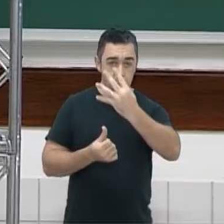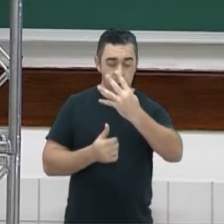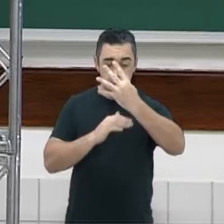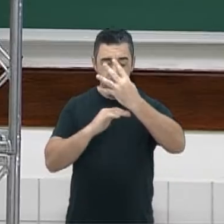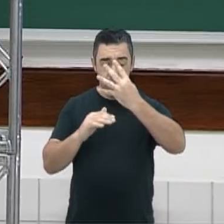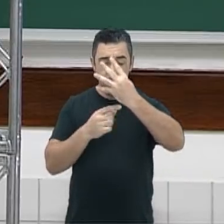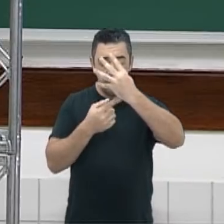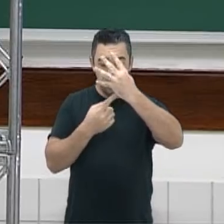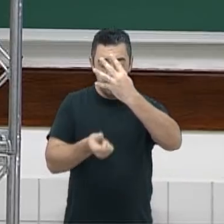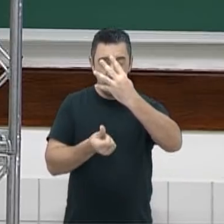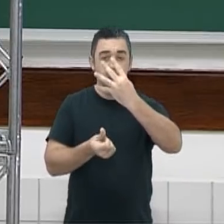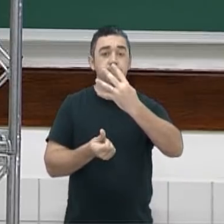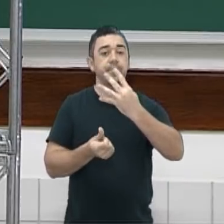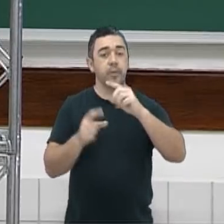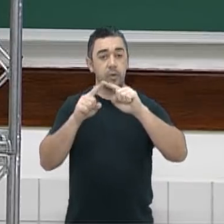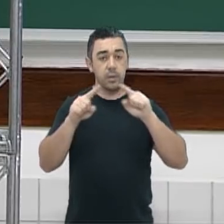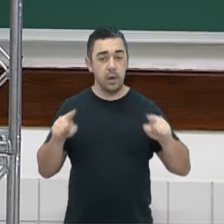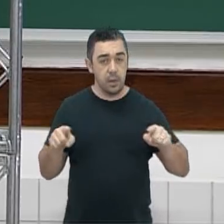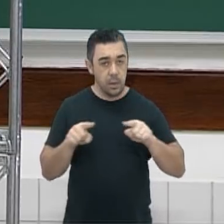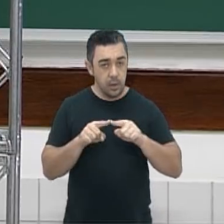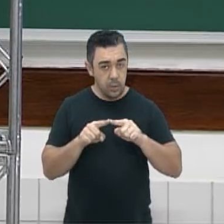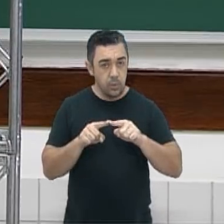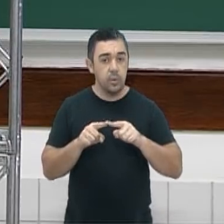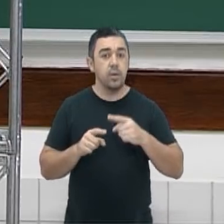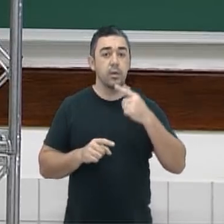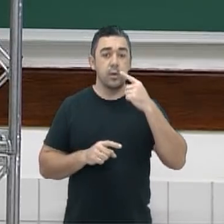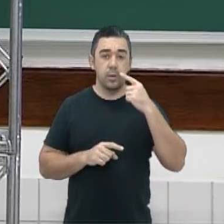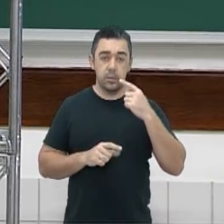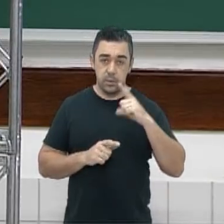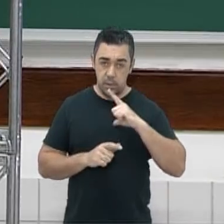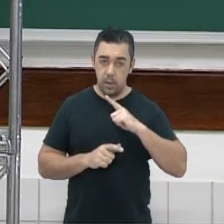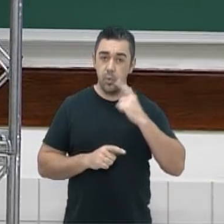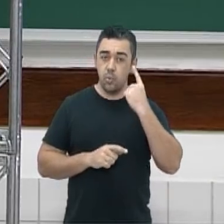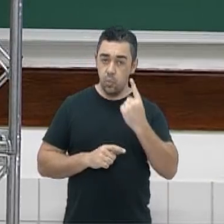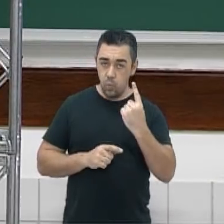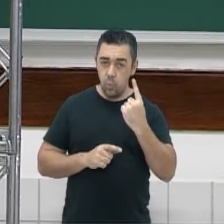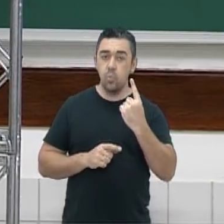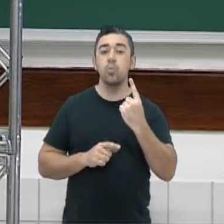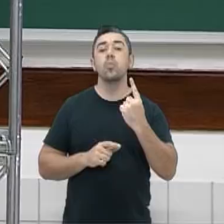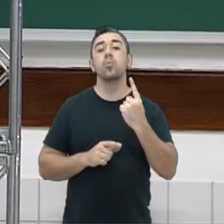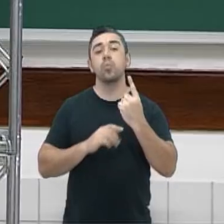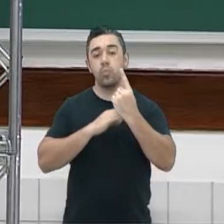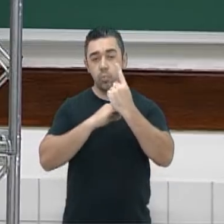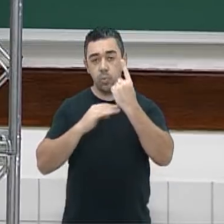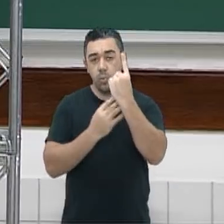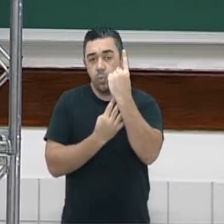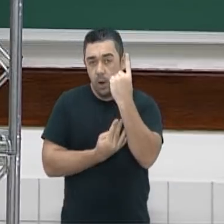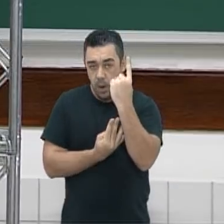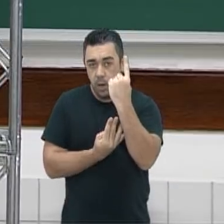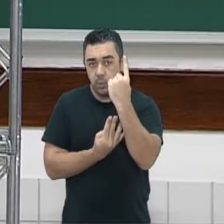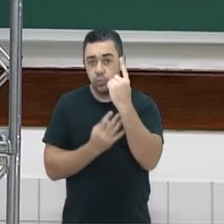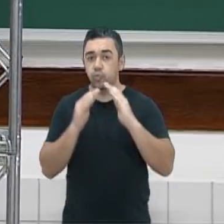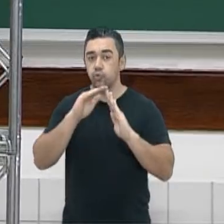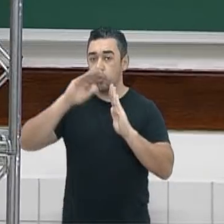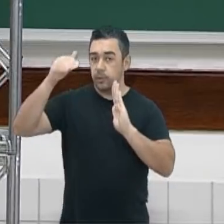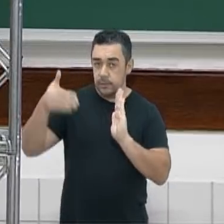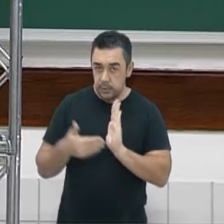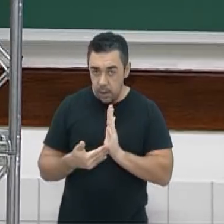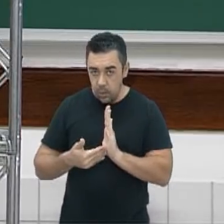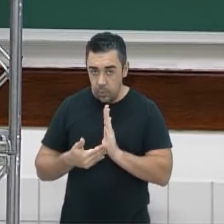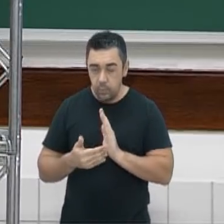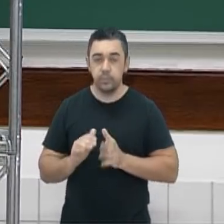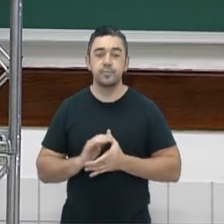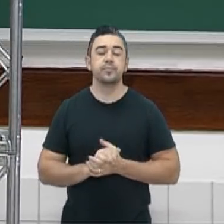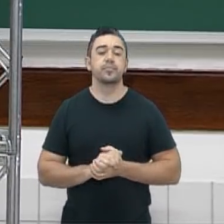o triângulo maior equivale a 1/4, né? Do todo,